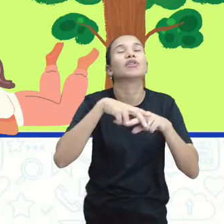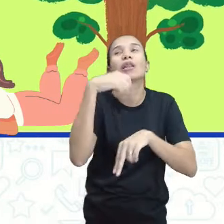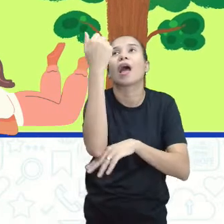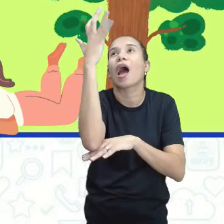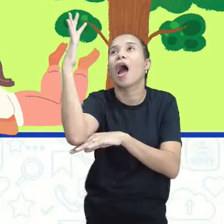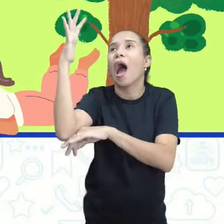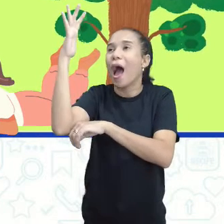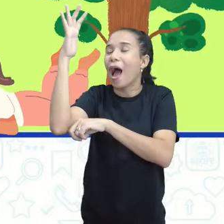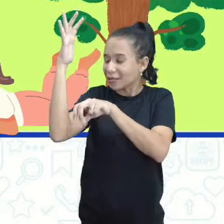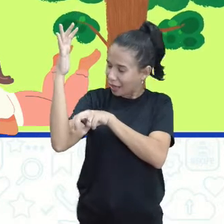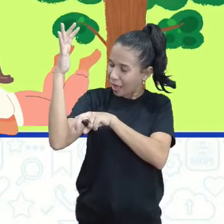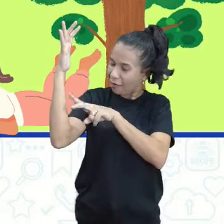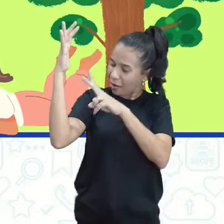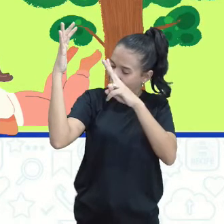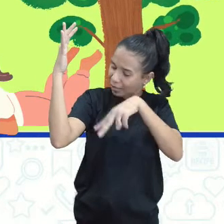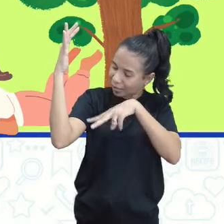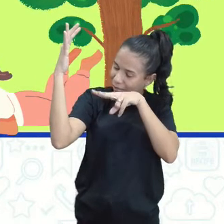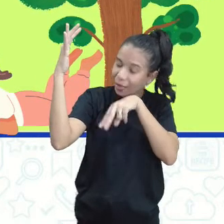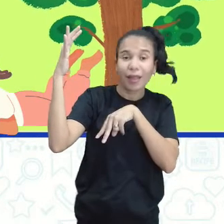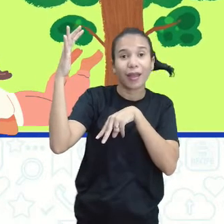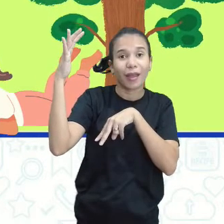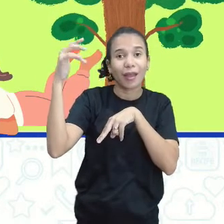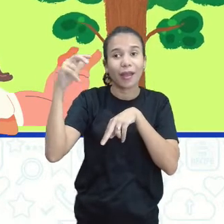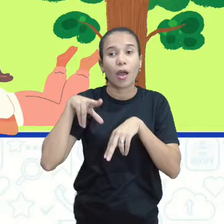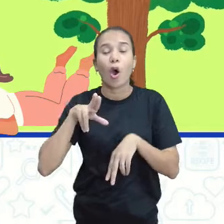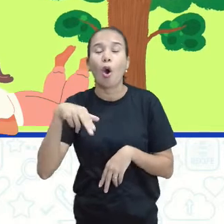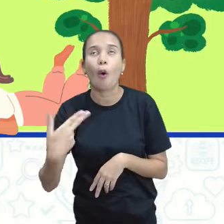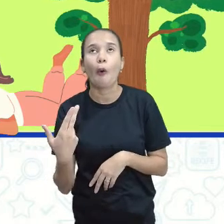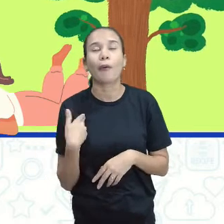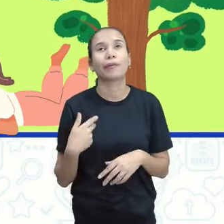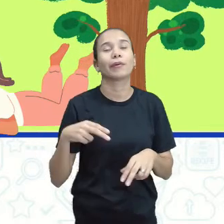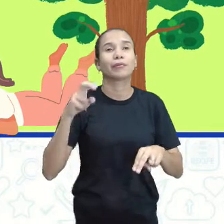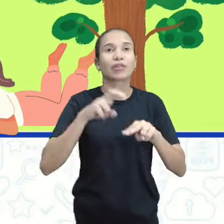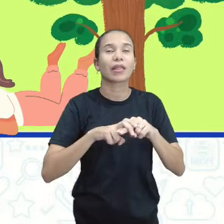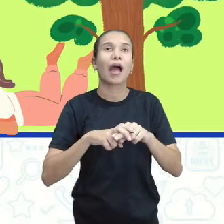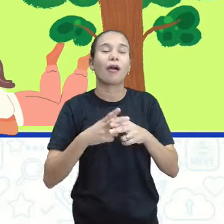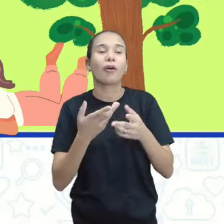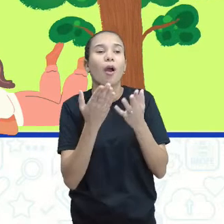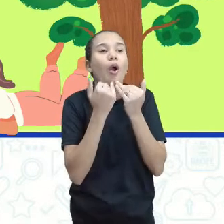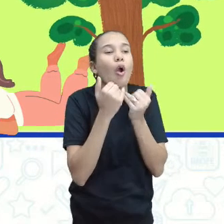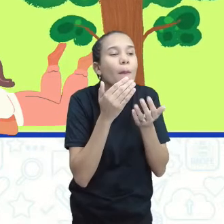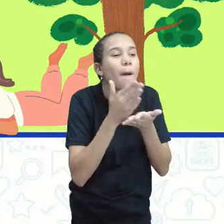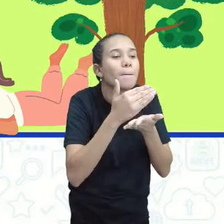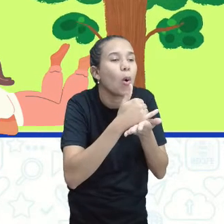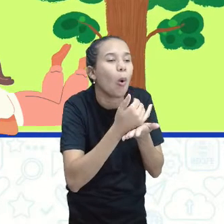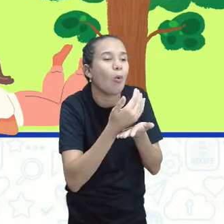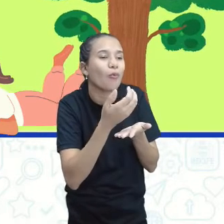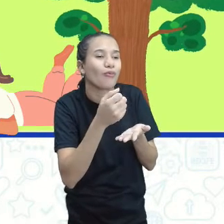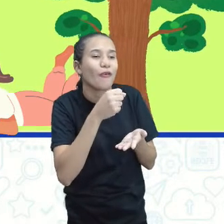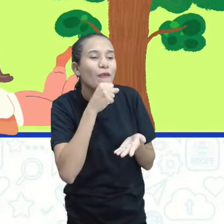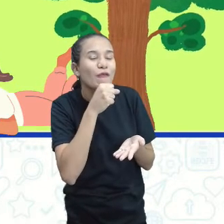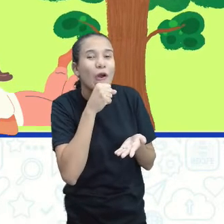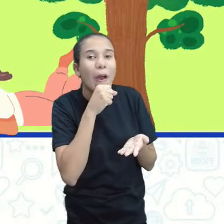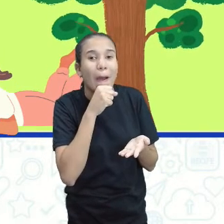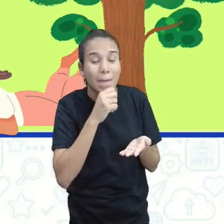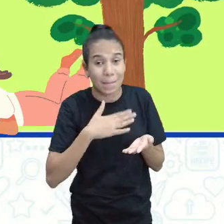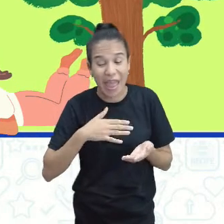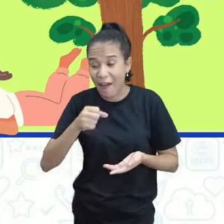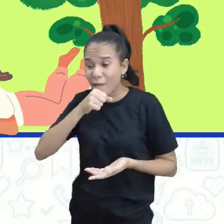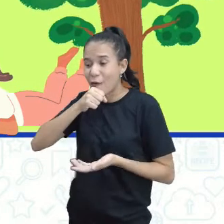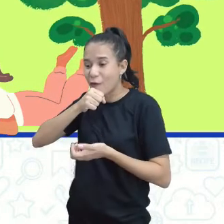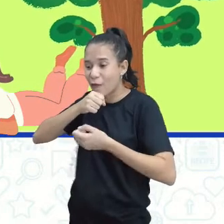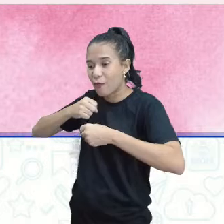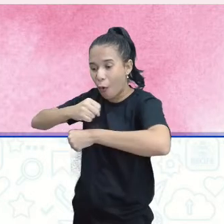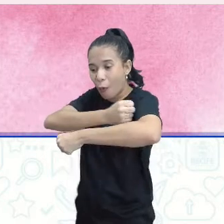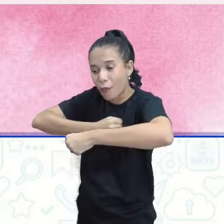da jabuticabeira para ler. Ou eu comia o bolo da minha avó fazia um feijão, então aqui a gente tem